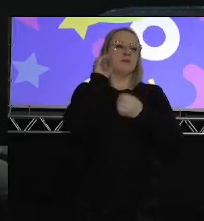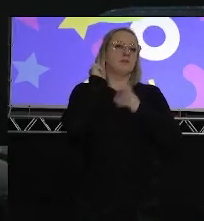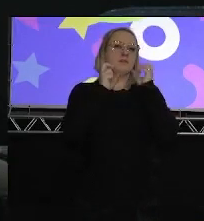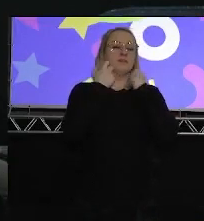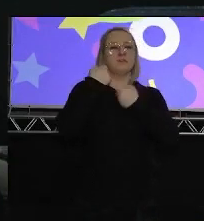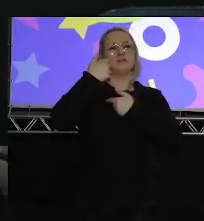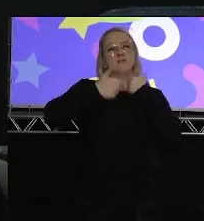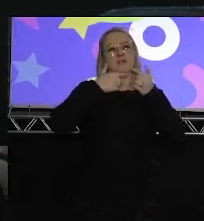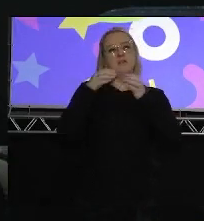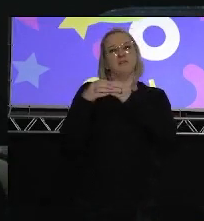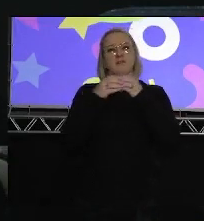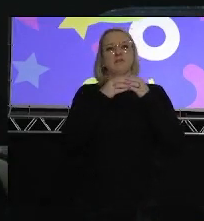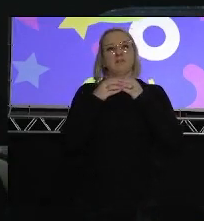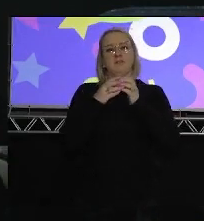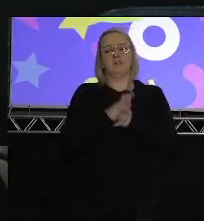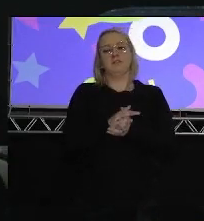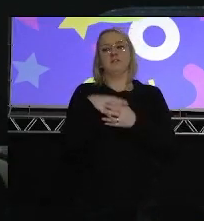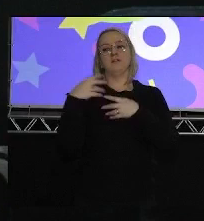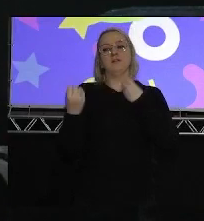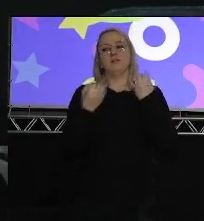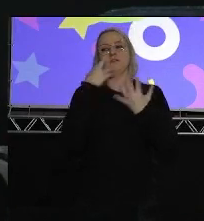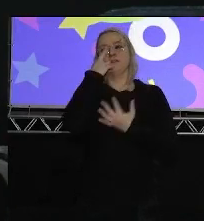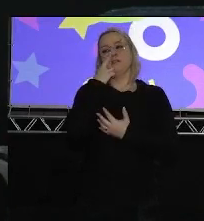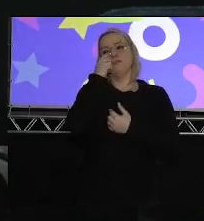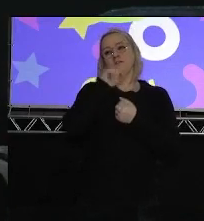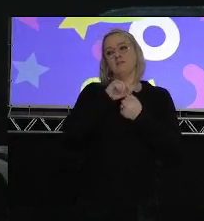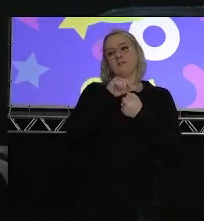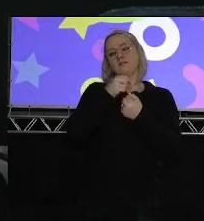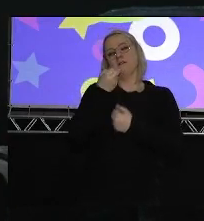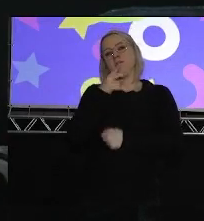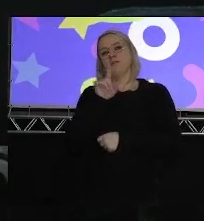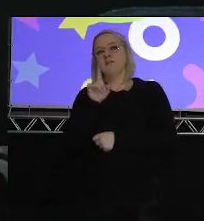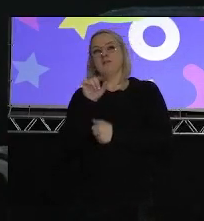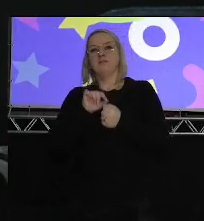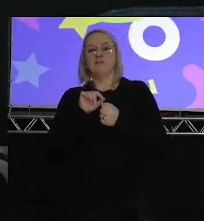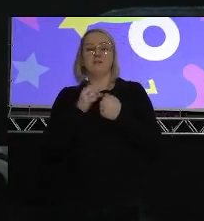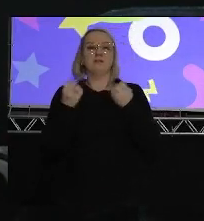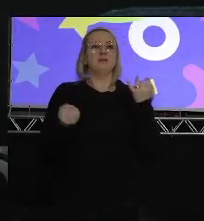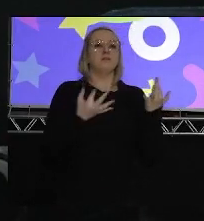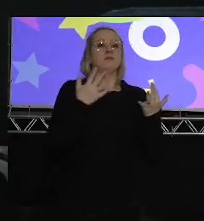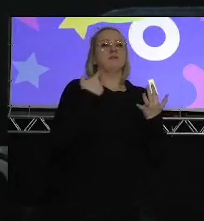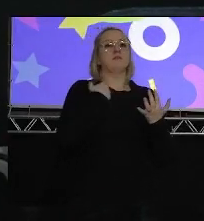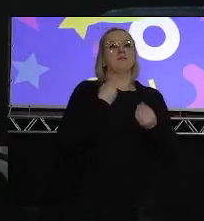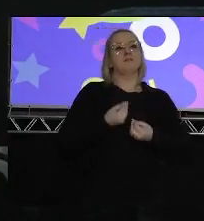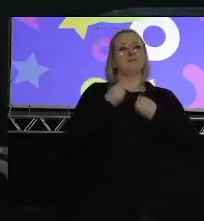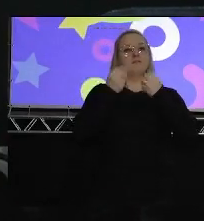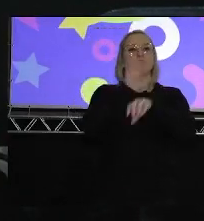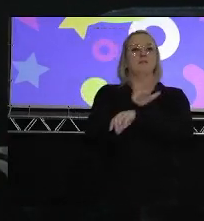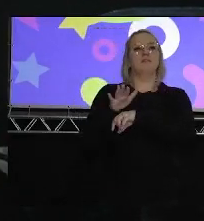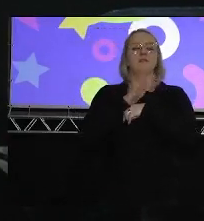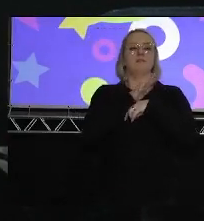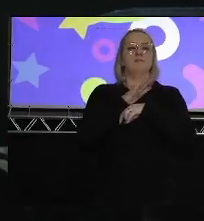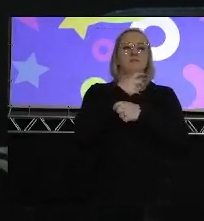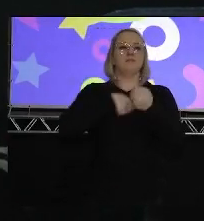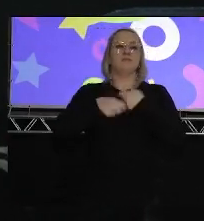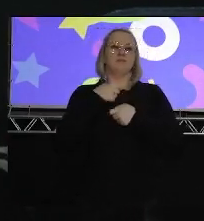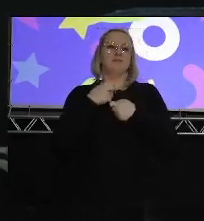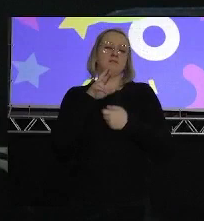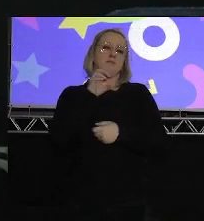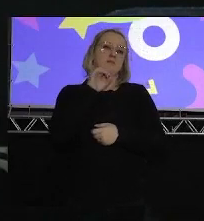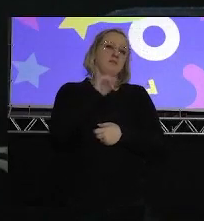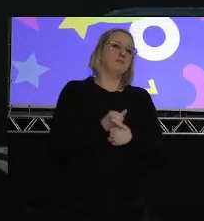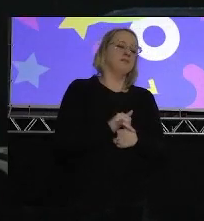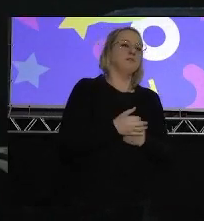trabalhar nisso. Né? Quais são os riscos de fazer, não fazer. E me diga qual é a contribuição para o negócio. Me diga qual é o ROI. Me diga